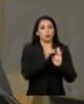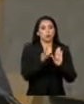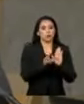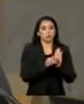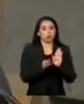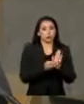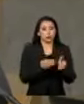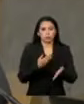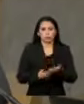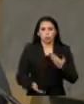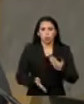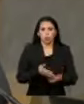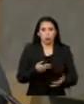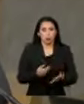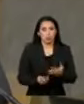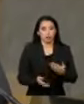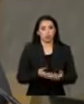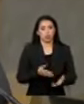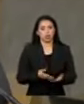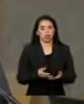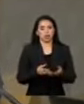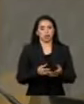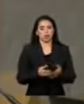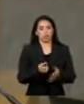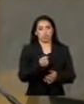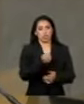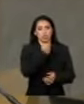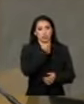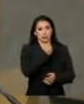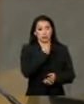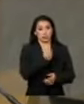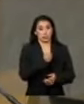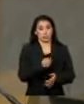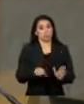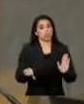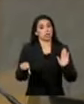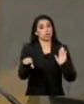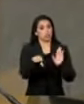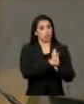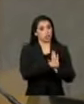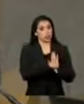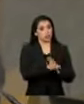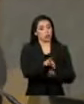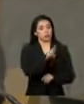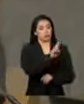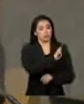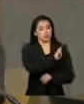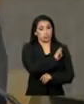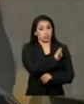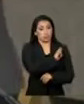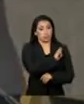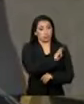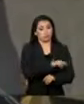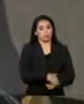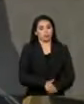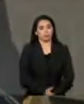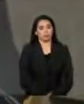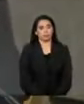forma, sob pena de configuração do crime de responsabilidade.